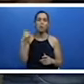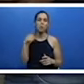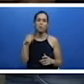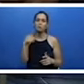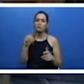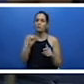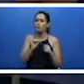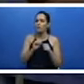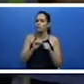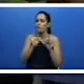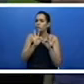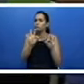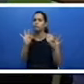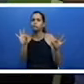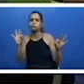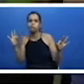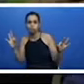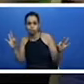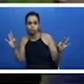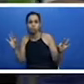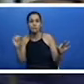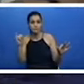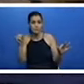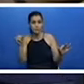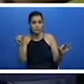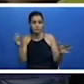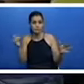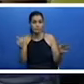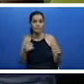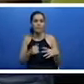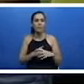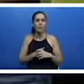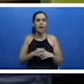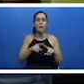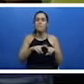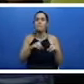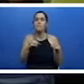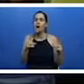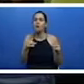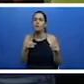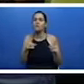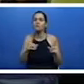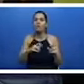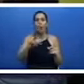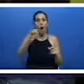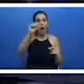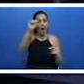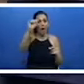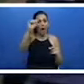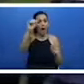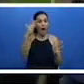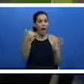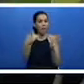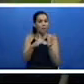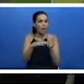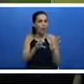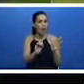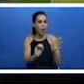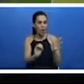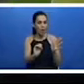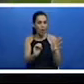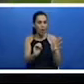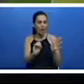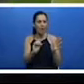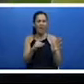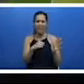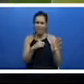certo? Isso aqui vai ser uma corda. Mas se eu ligar o A no O, é considerado uma